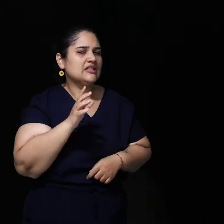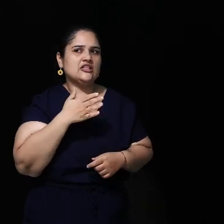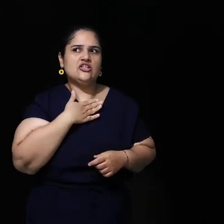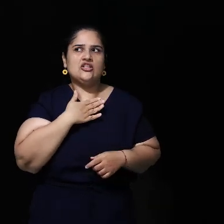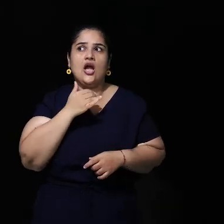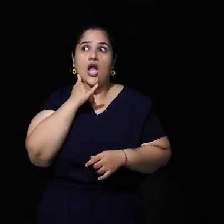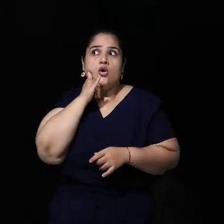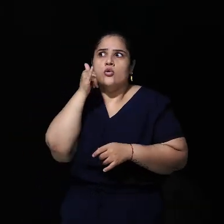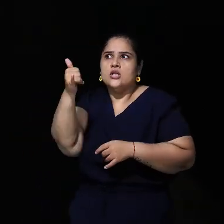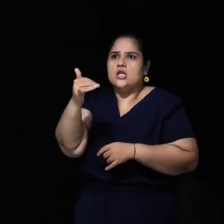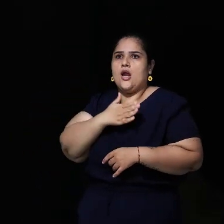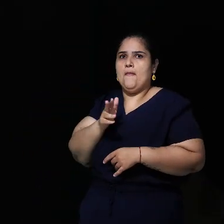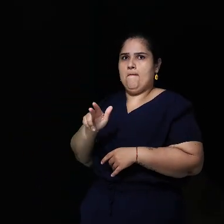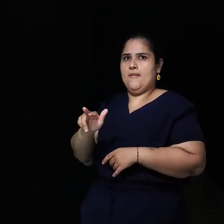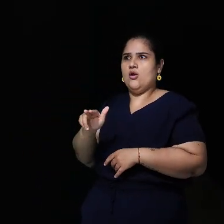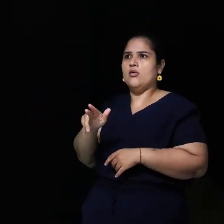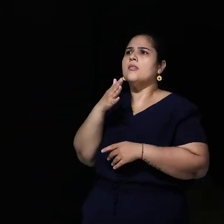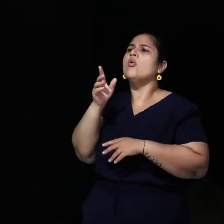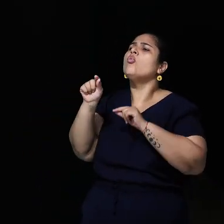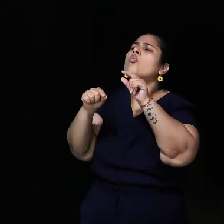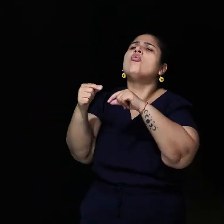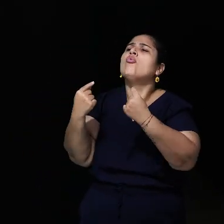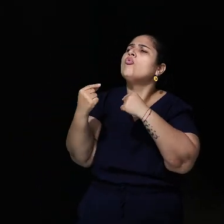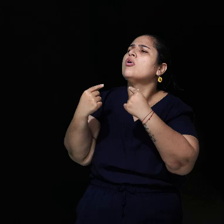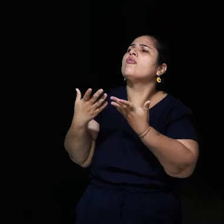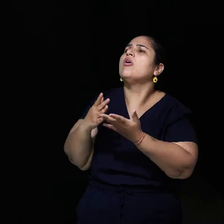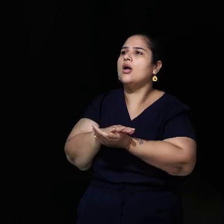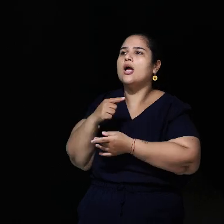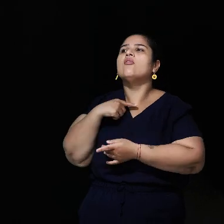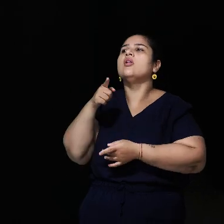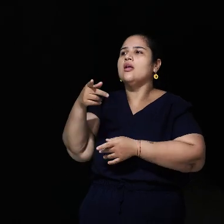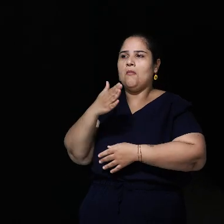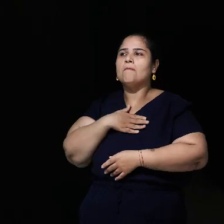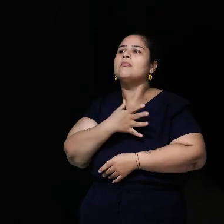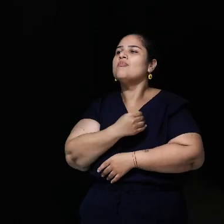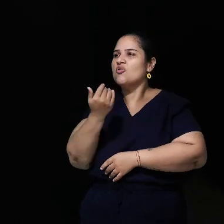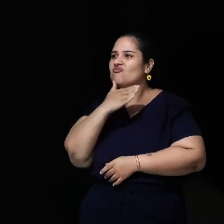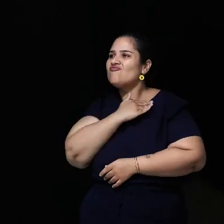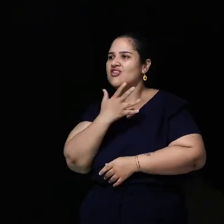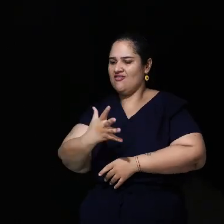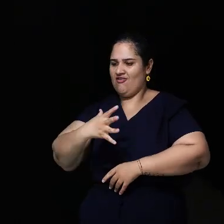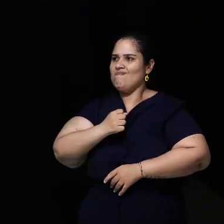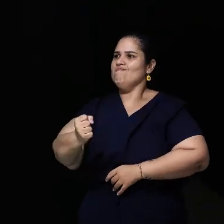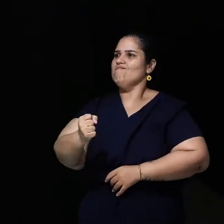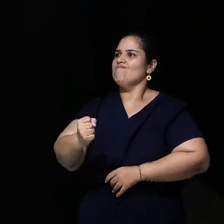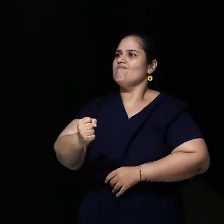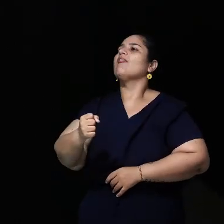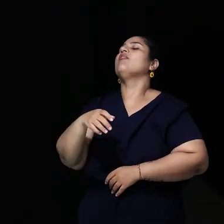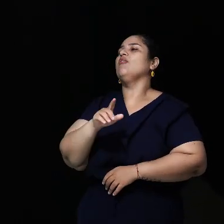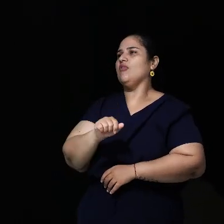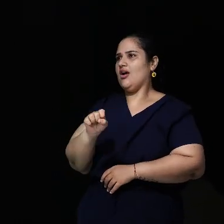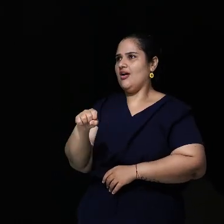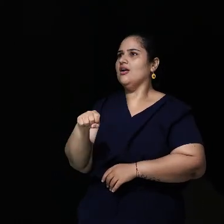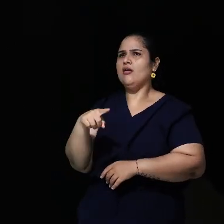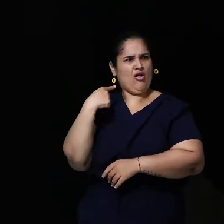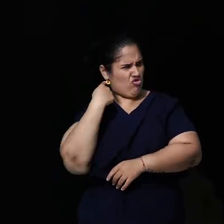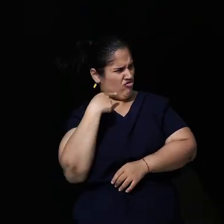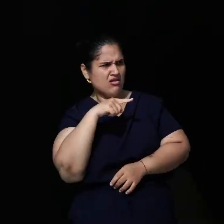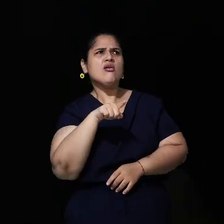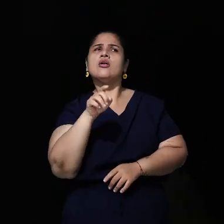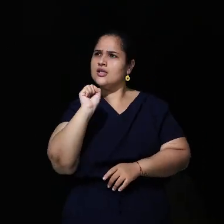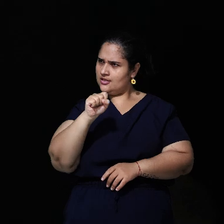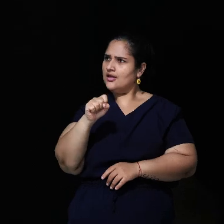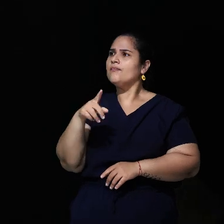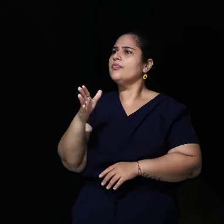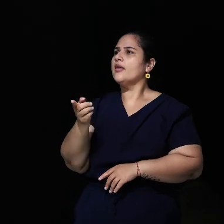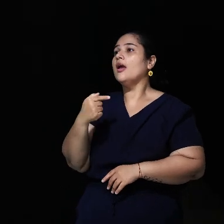irmão. Meu irmão pegou e disse: que foi, Beto? O Ed vai se matar. Eu disse: o quê, meu? Tu tá doida? Eu disse: vai. Tô me dando agonia. Não, é tua